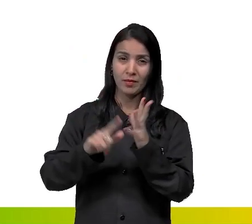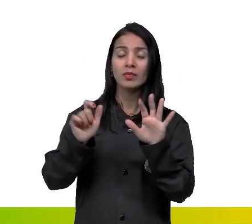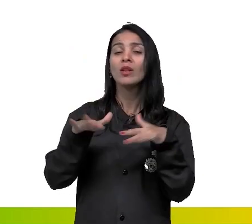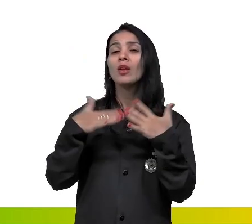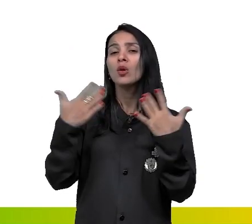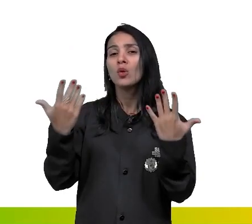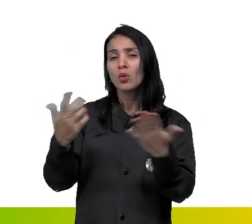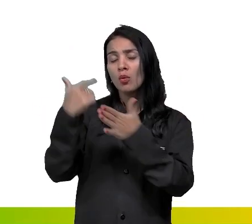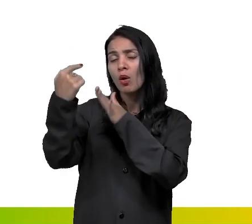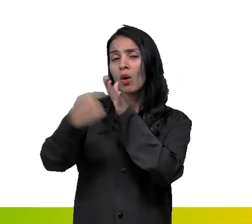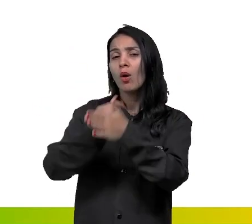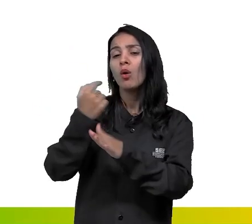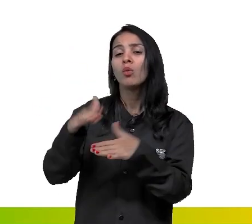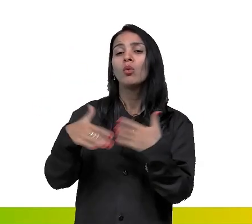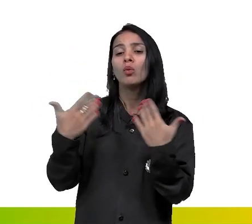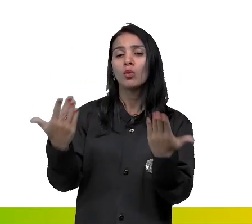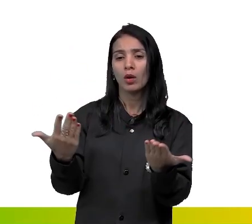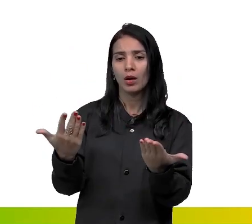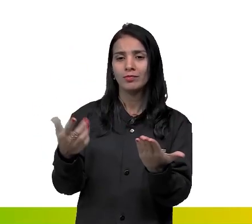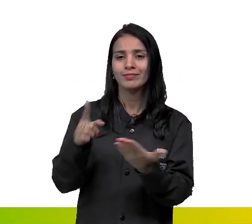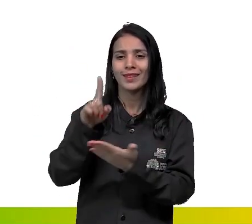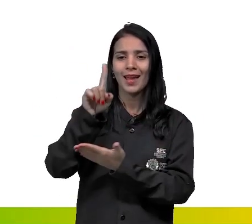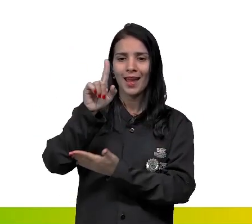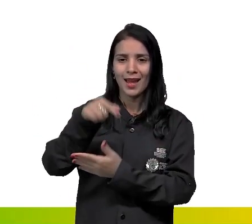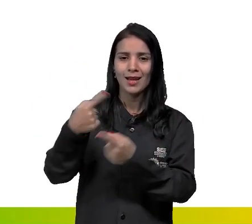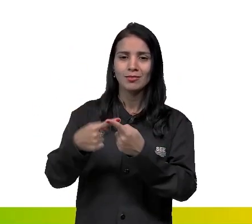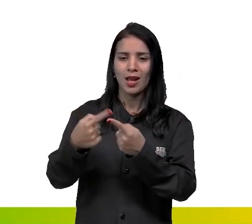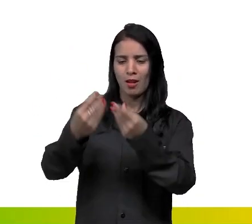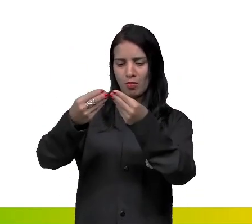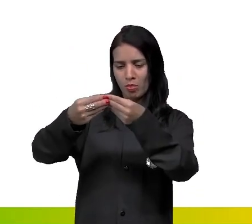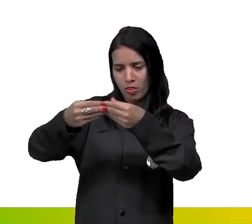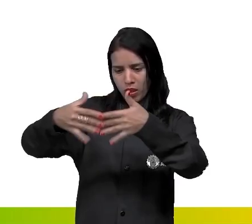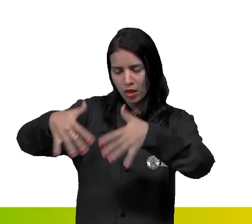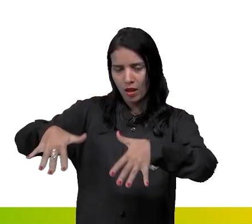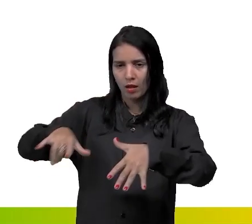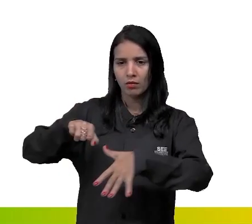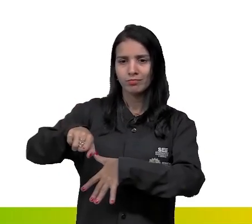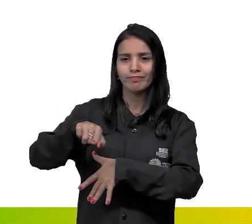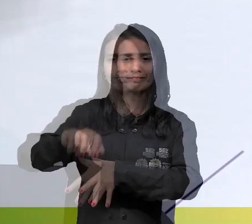ameaça desse bioma? A alta degradação. Mas por que,